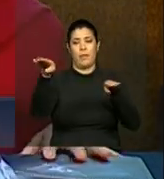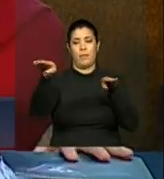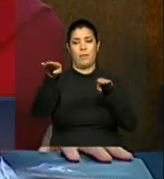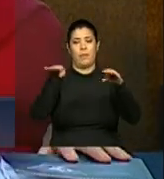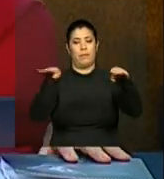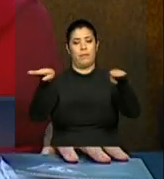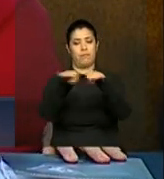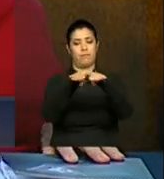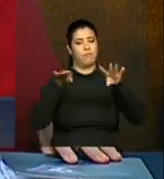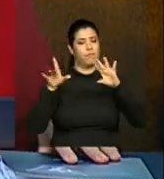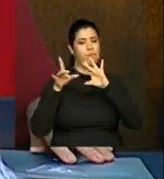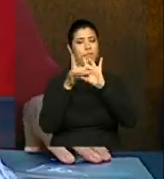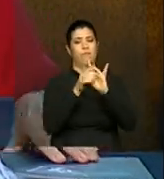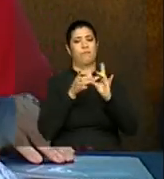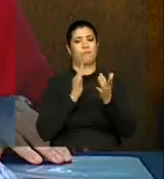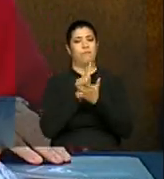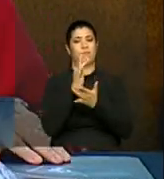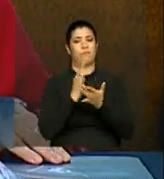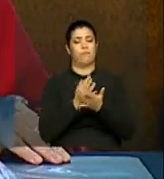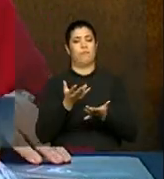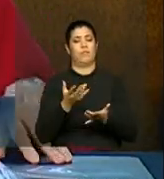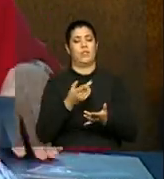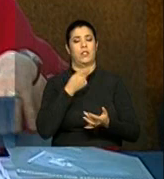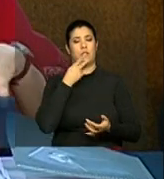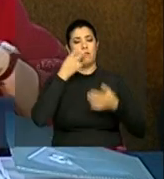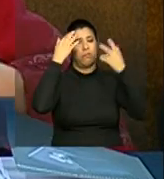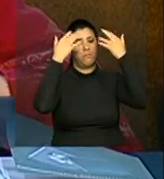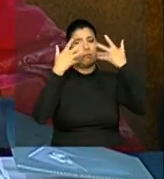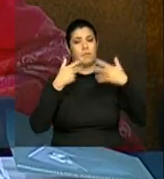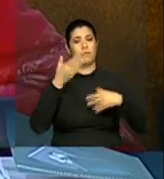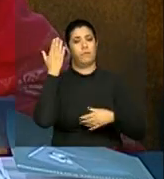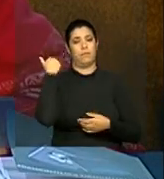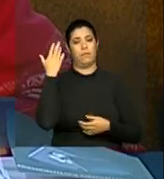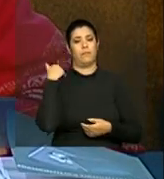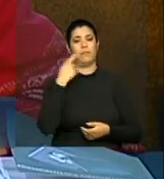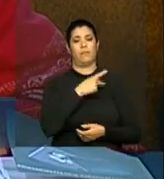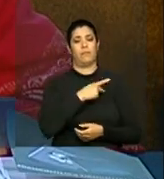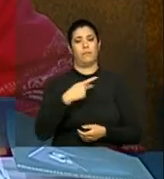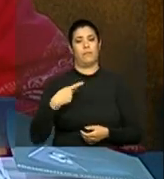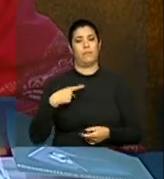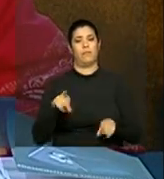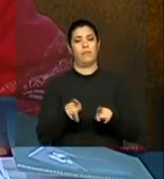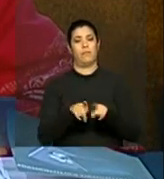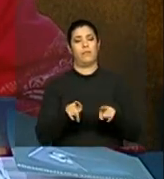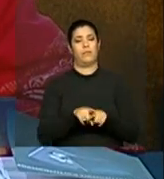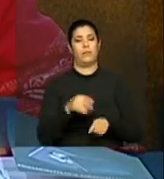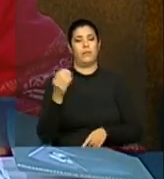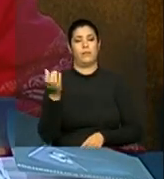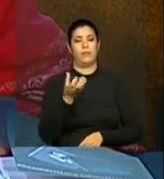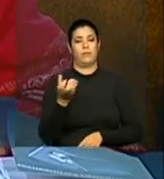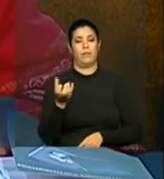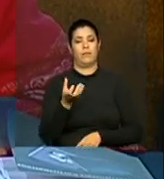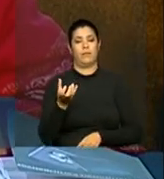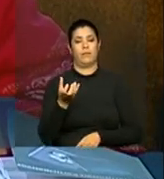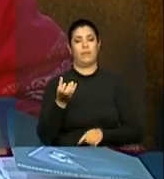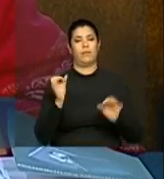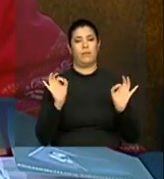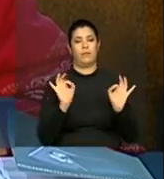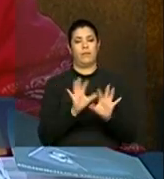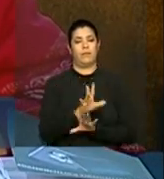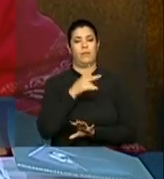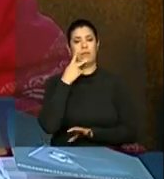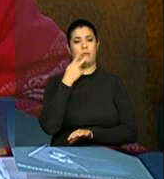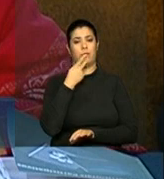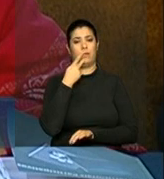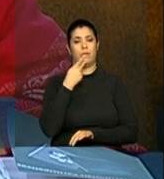prioridades ditas pela presidenta. E eu quero aqui eh para terminar a minha